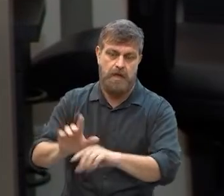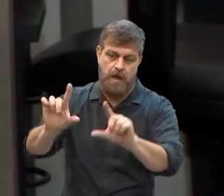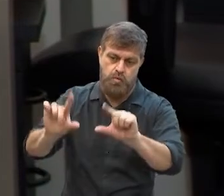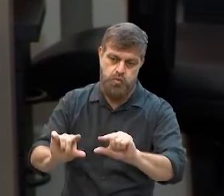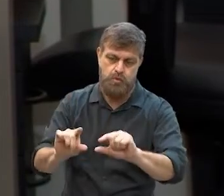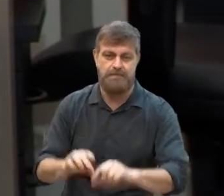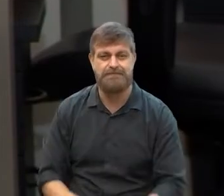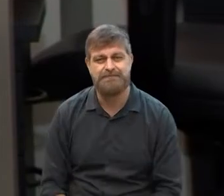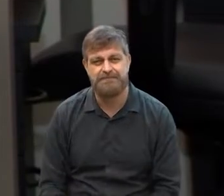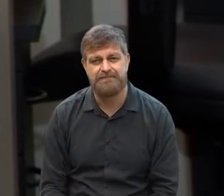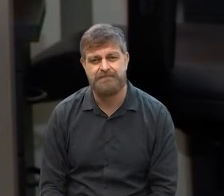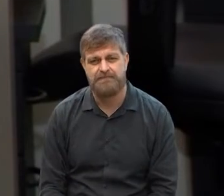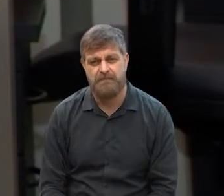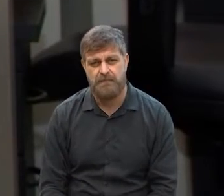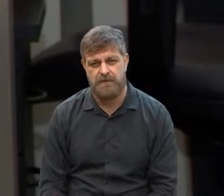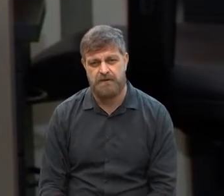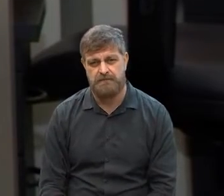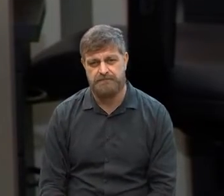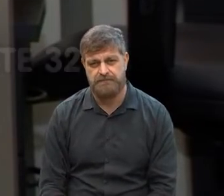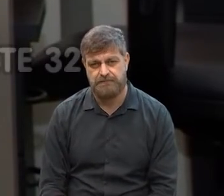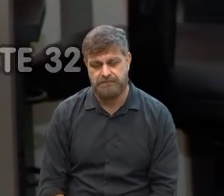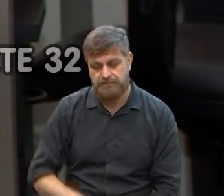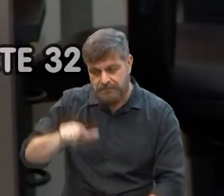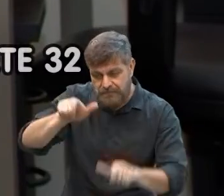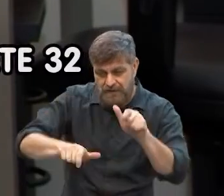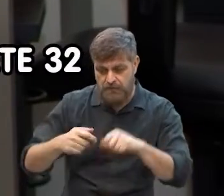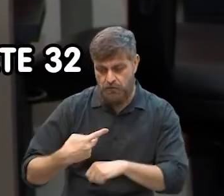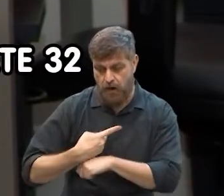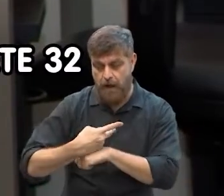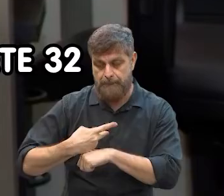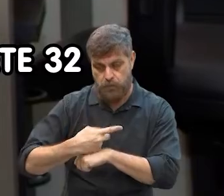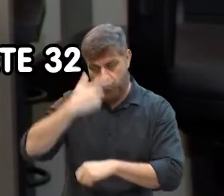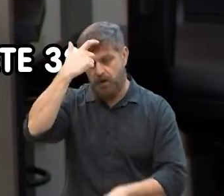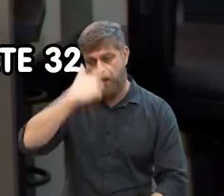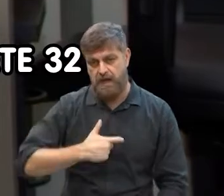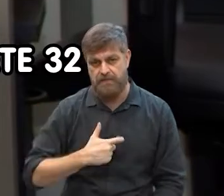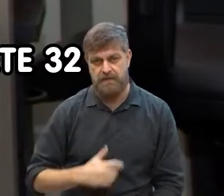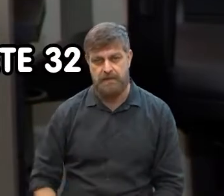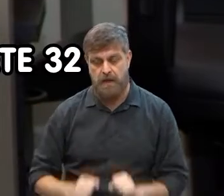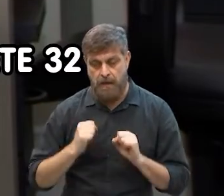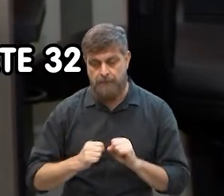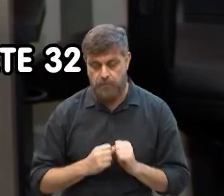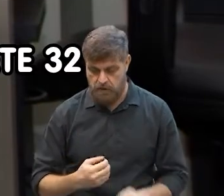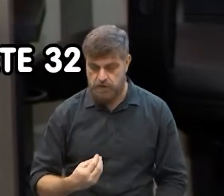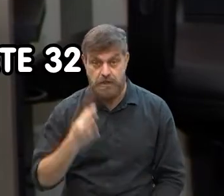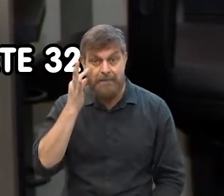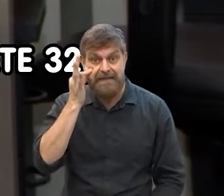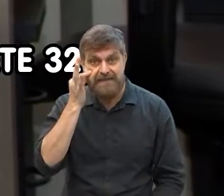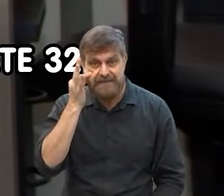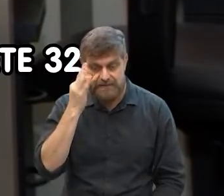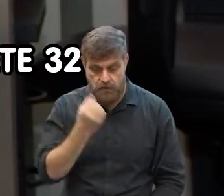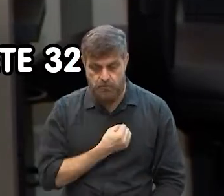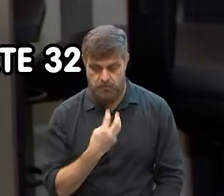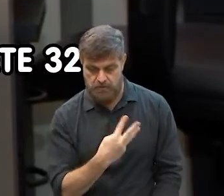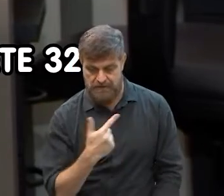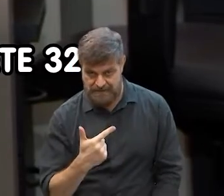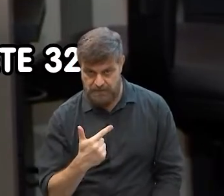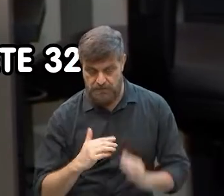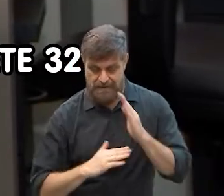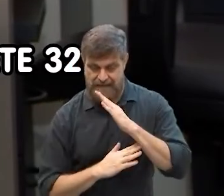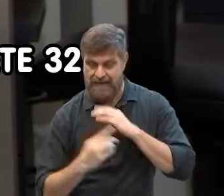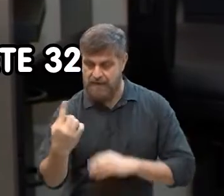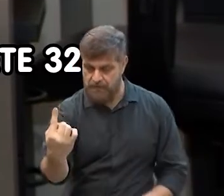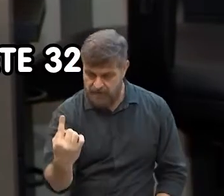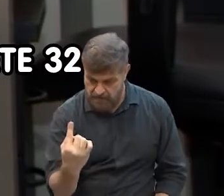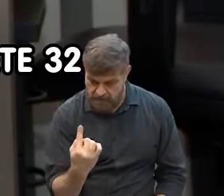Então, as pessoas podem nos procurar tanto via aqui o Gabinete 32, vindo aqui na Câmara Municipal. O